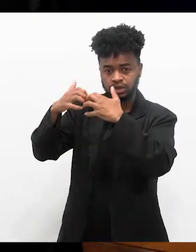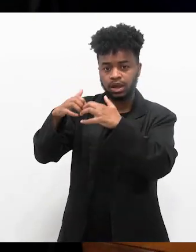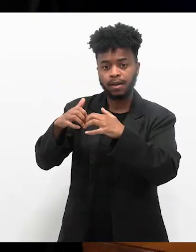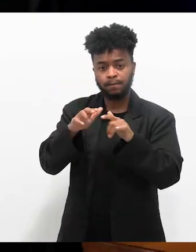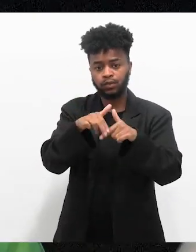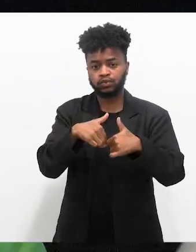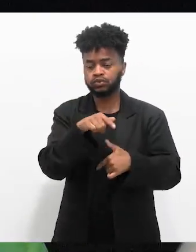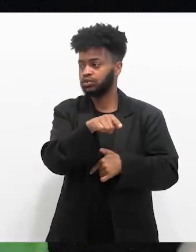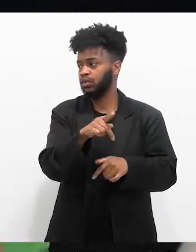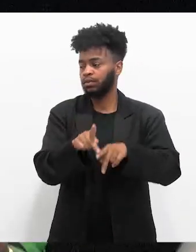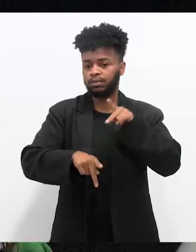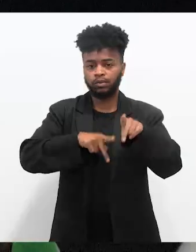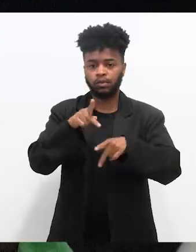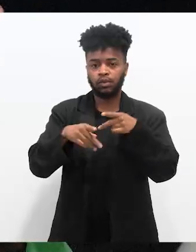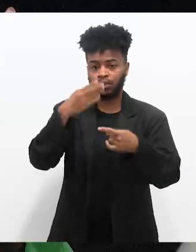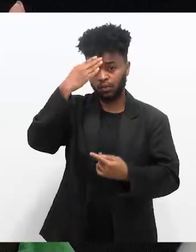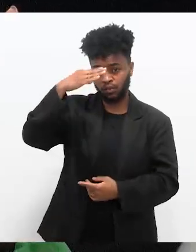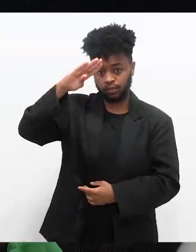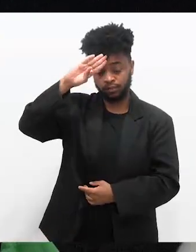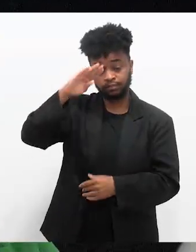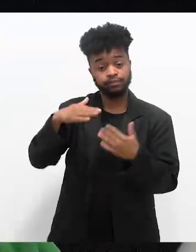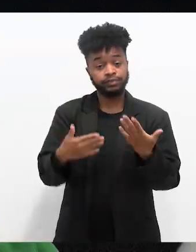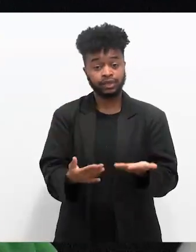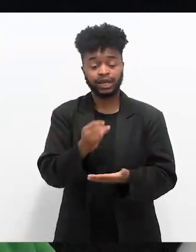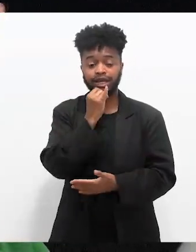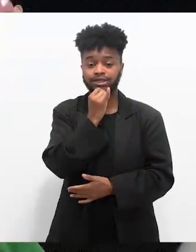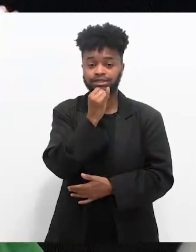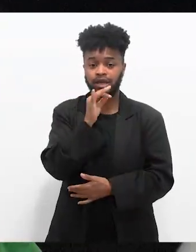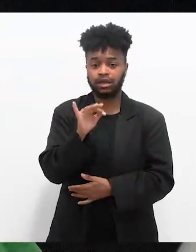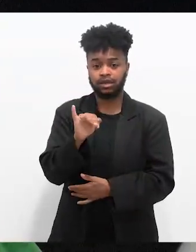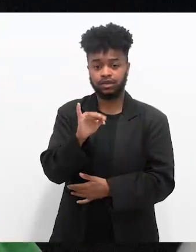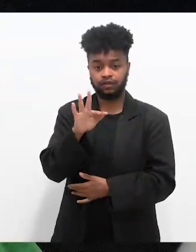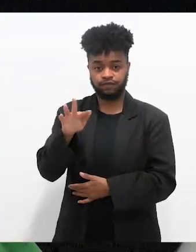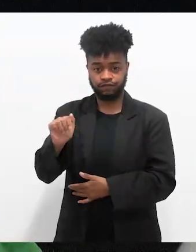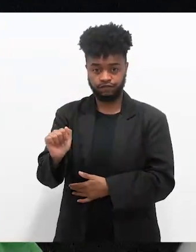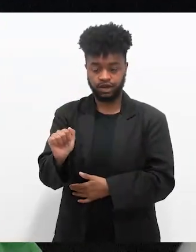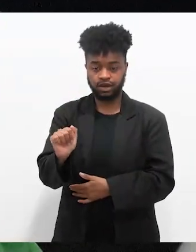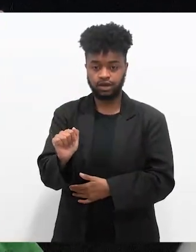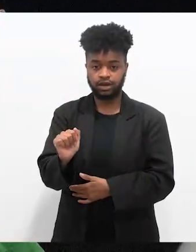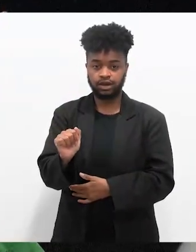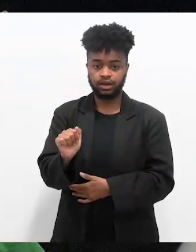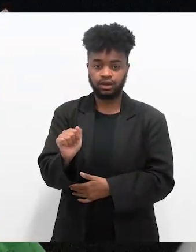cubano. Então, por exemplo, o Ifá, quando ele sai